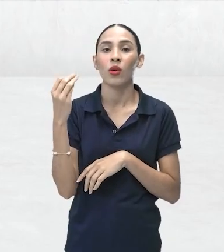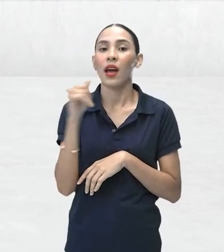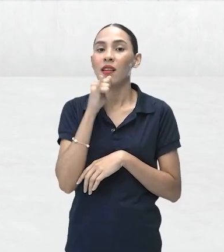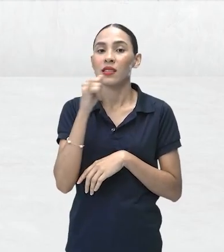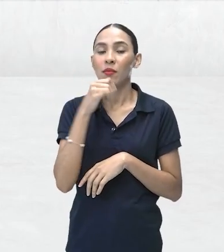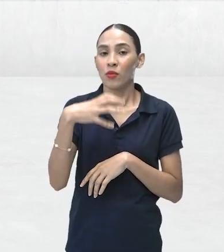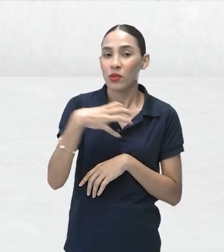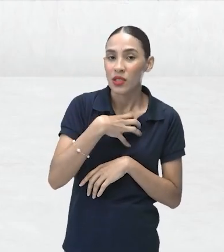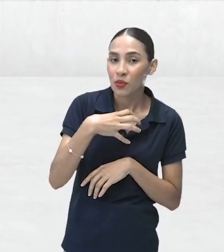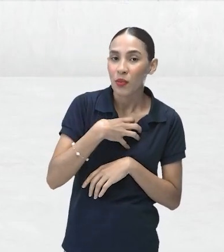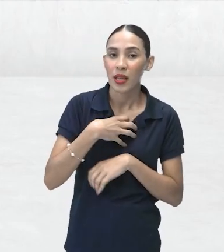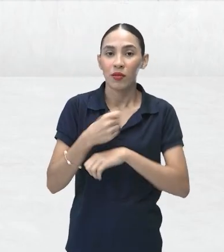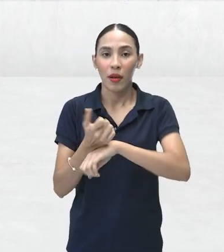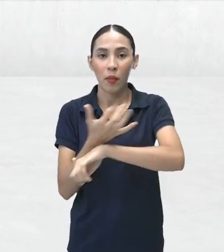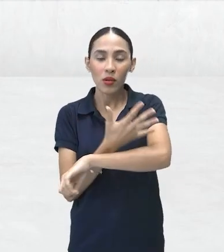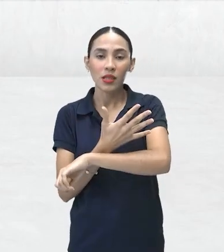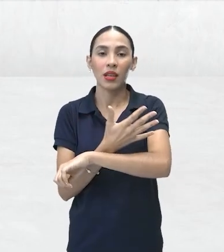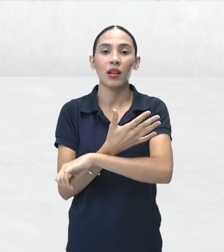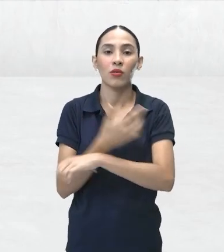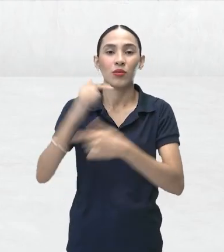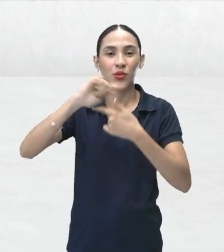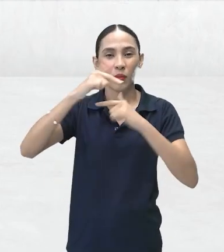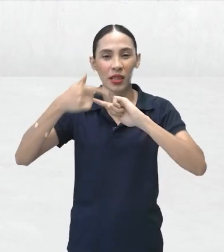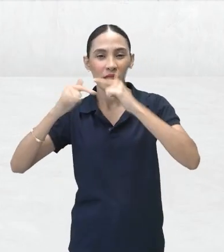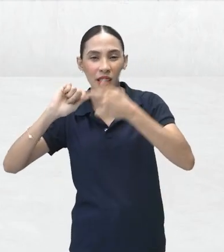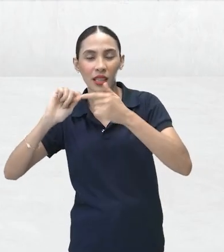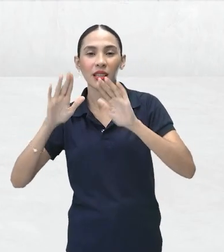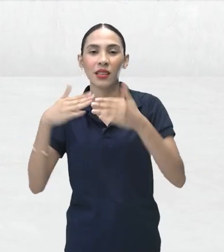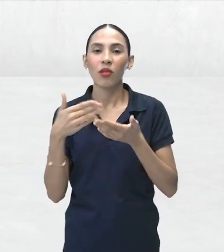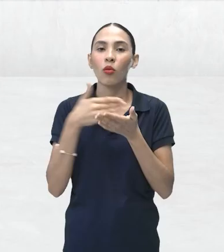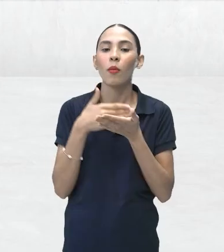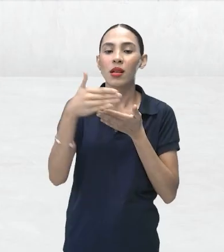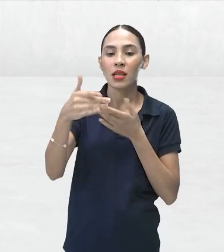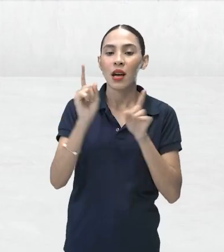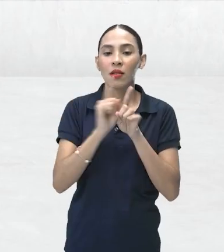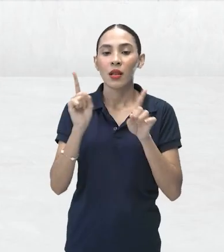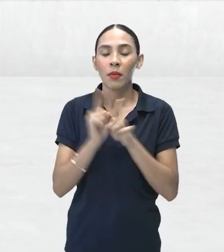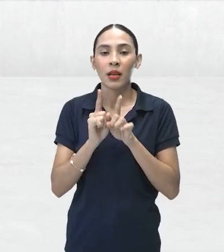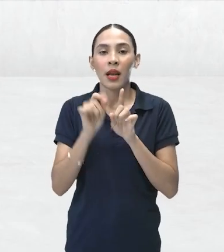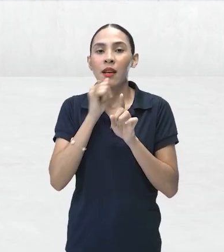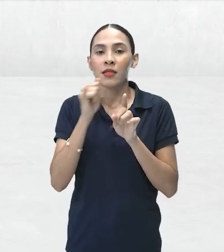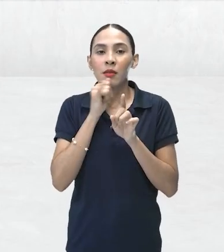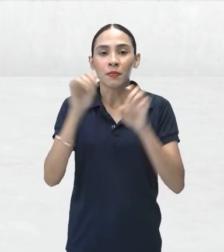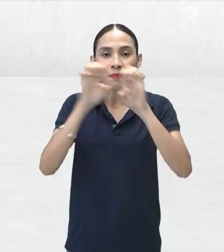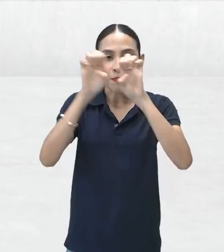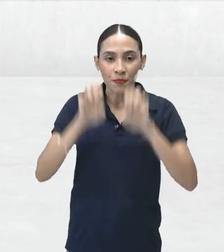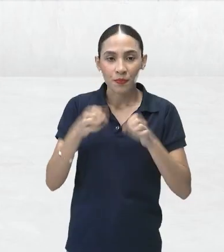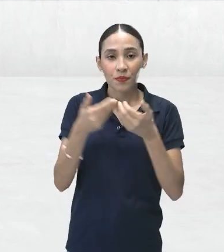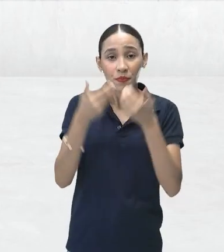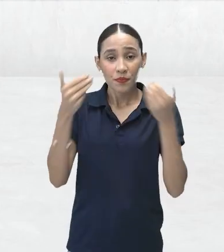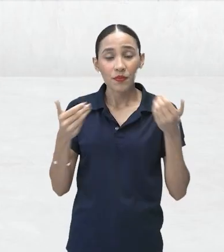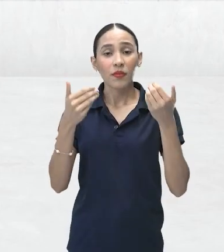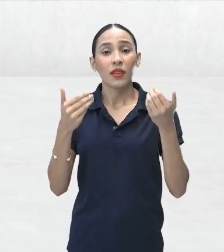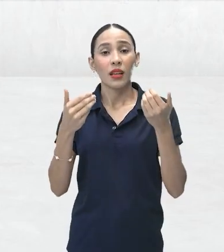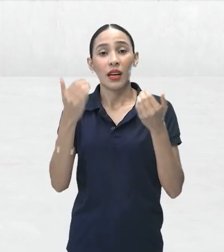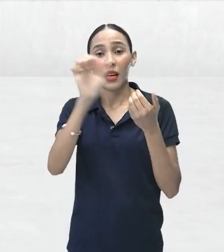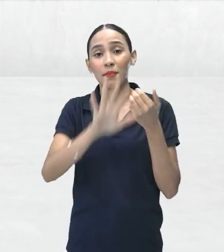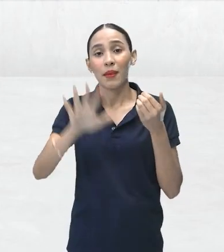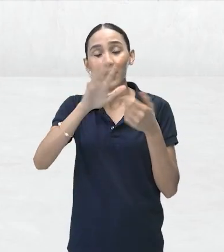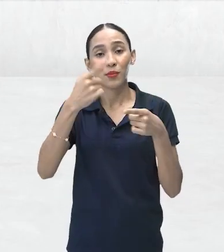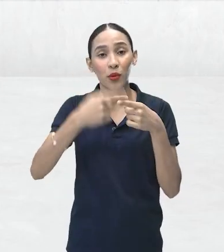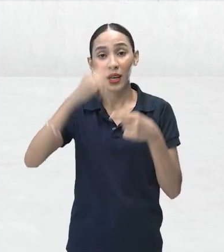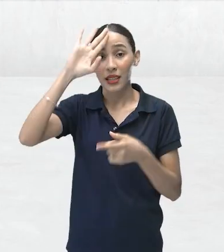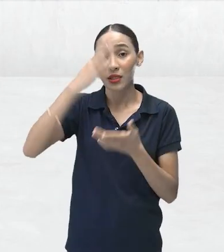sua essência, que era as formas geométricas. Então, eles começaram a fragmentar as imagens, porque eles acreditavam que